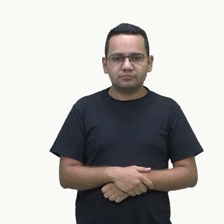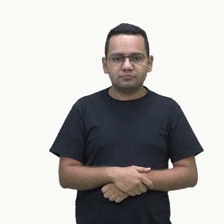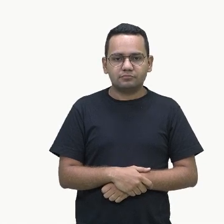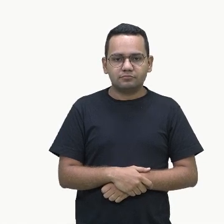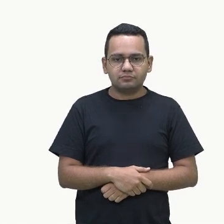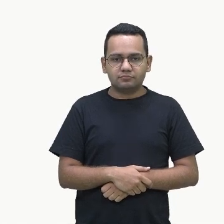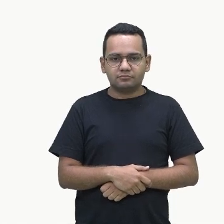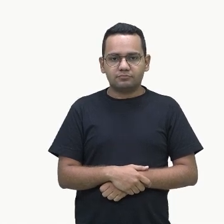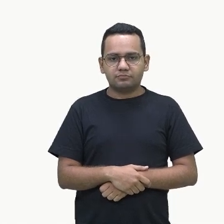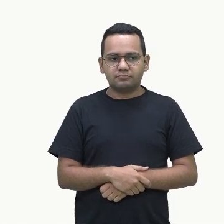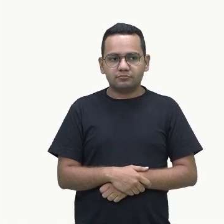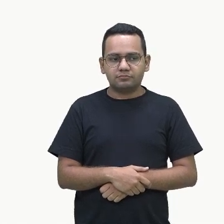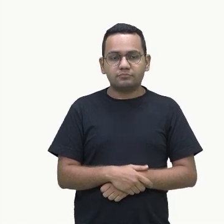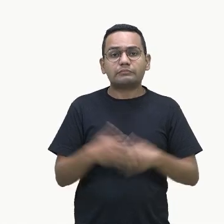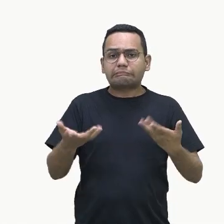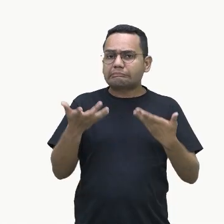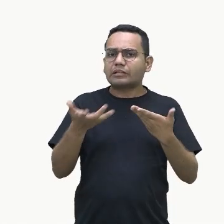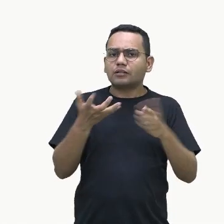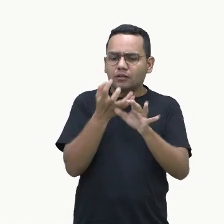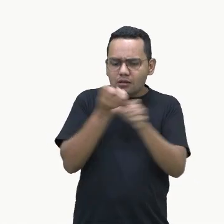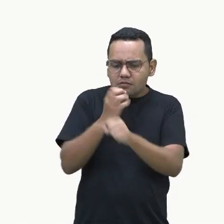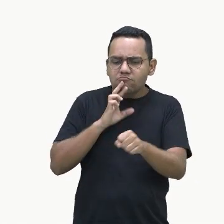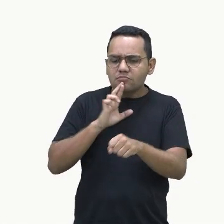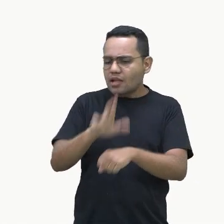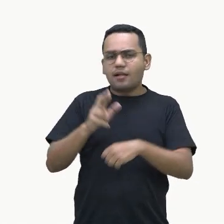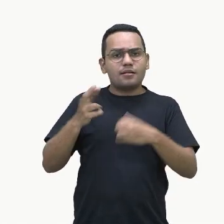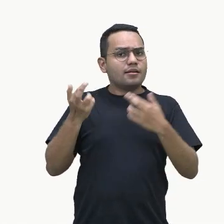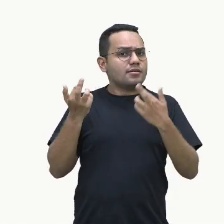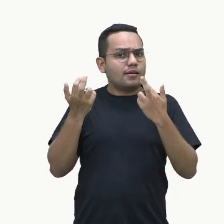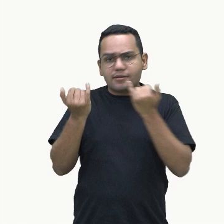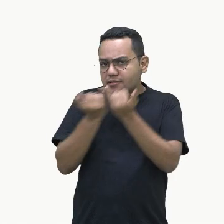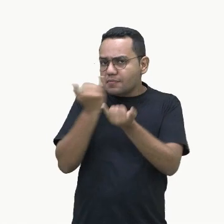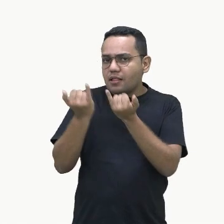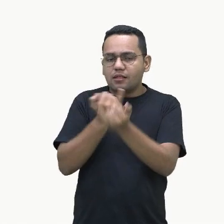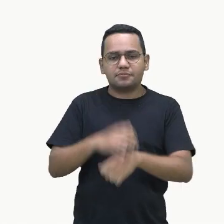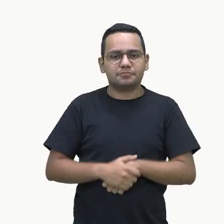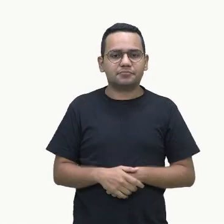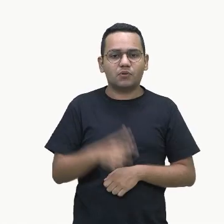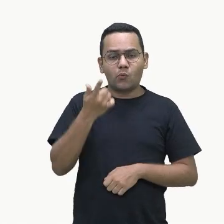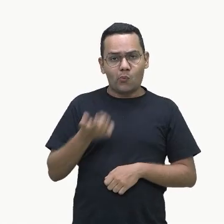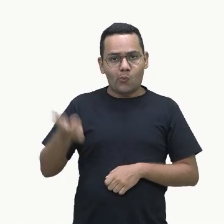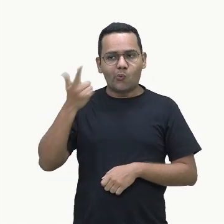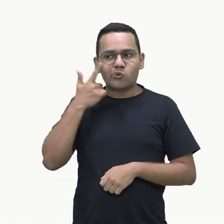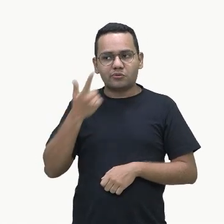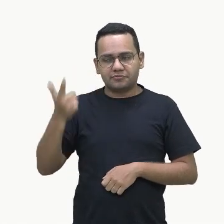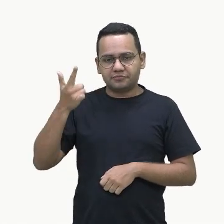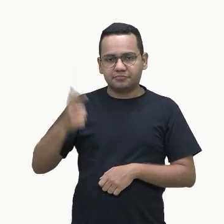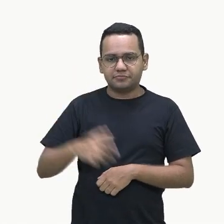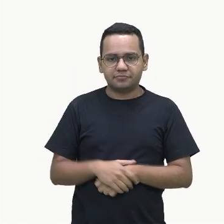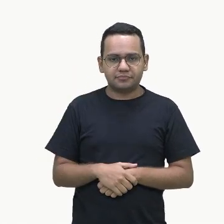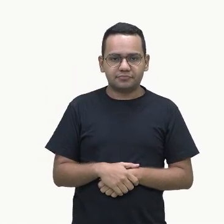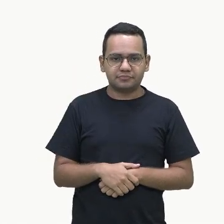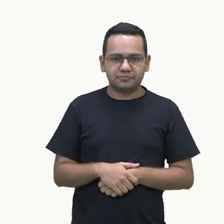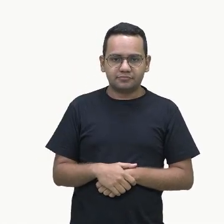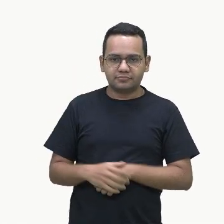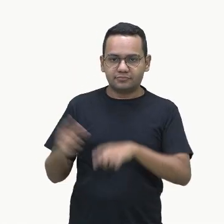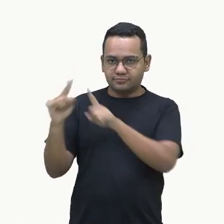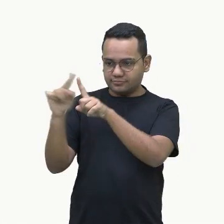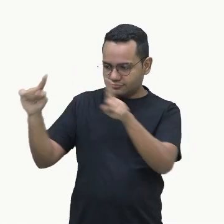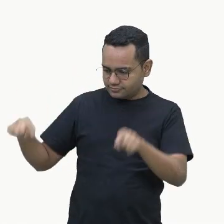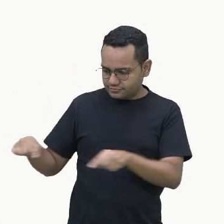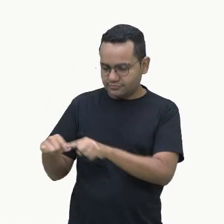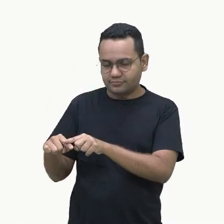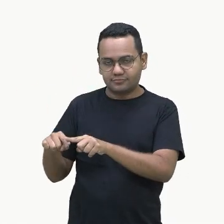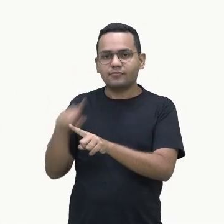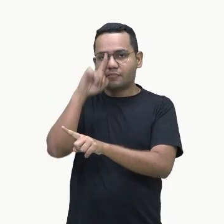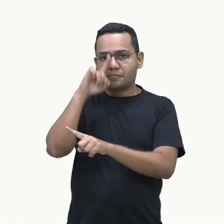ser exatamente o mesmo. A mesma coisa a gente pode fazer aqui para o outro triângulo, né? Esse maior aqui. Vamos lá,